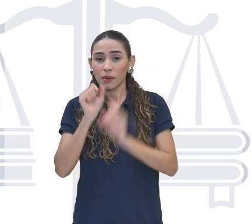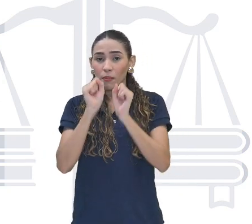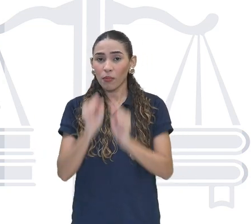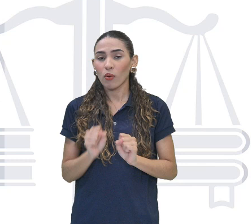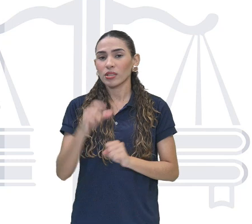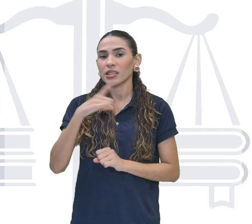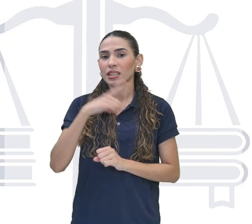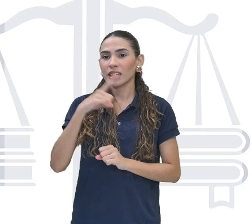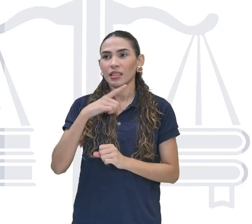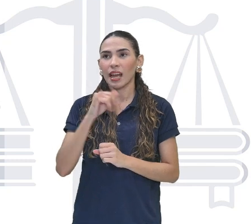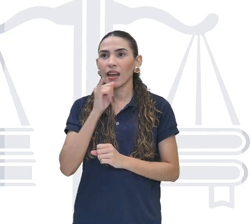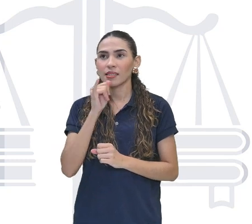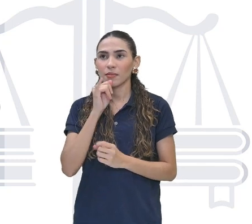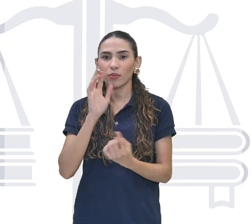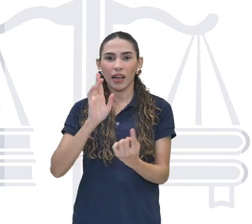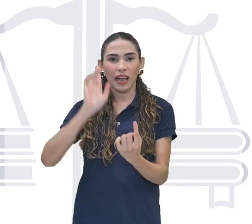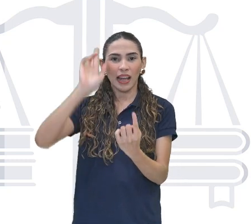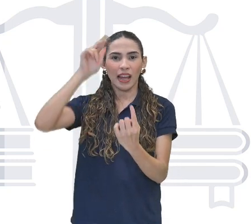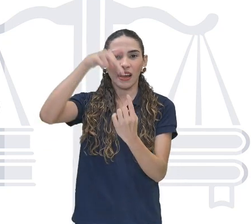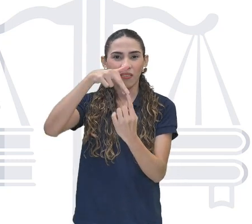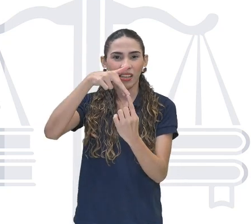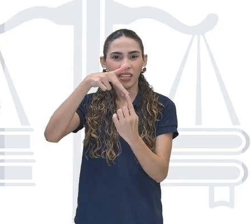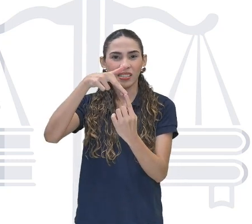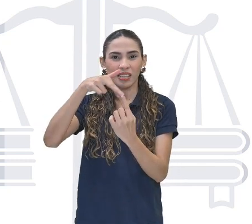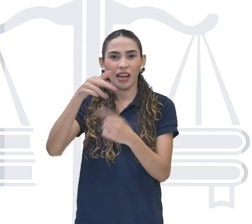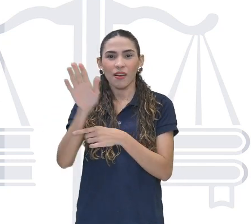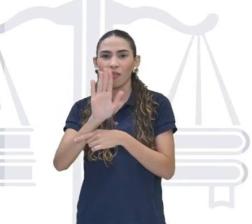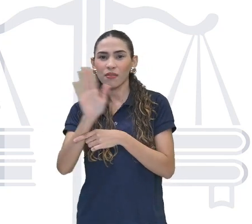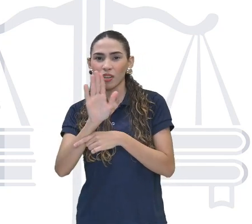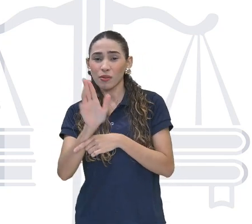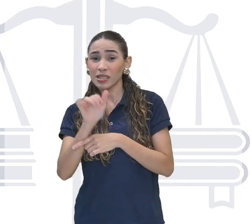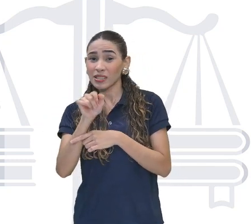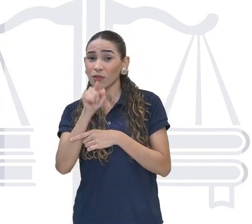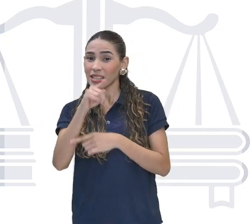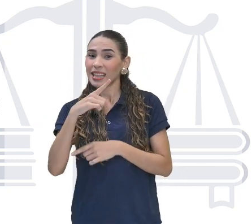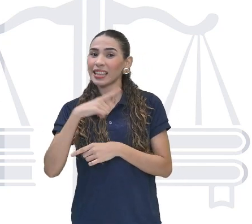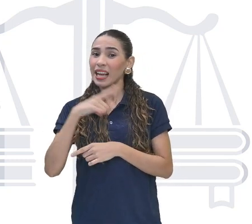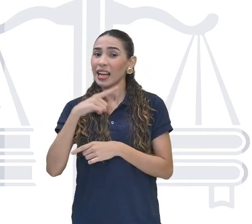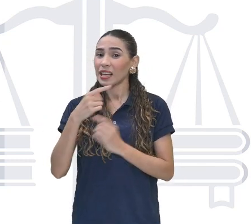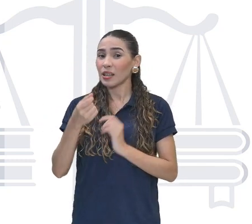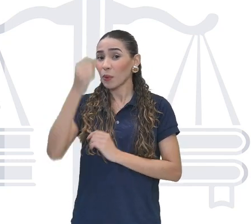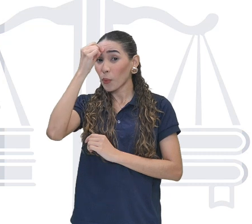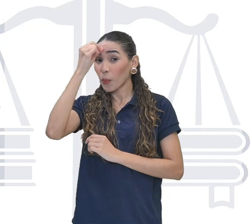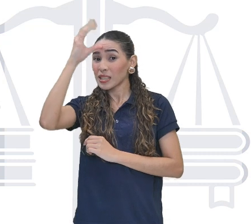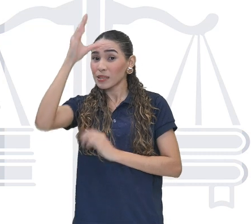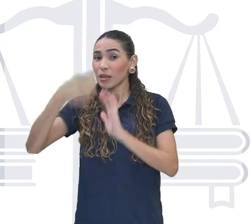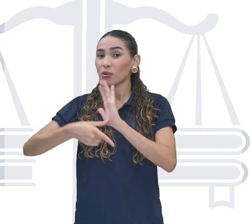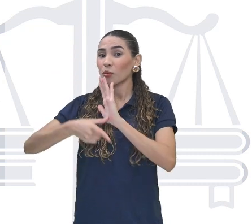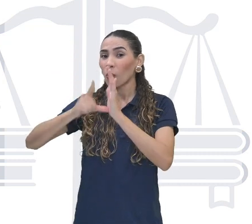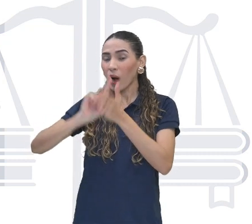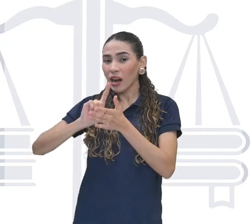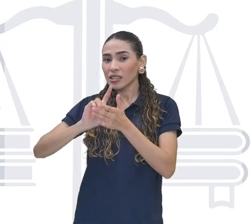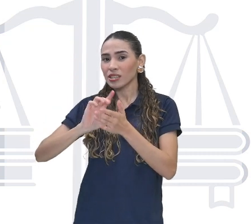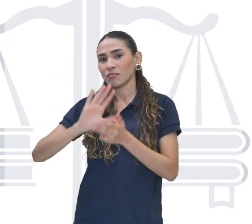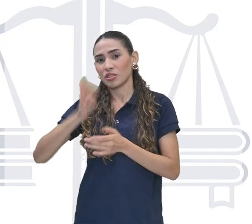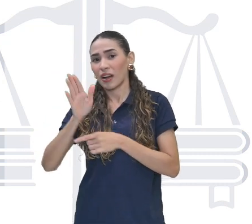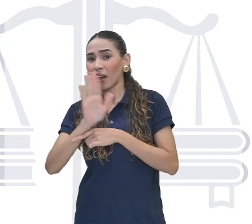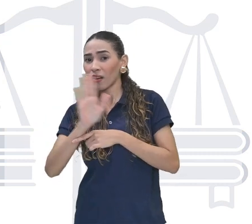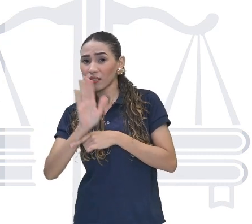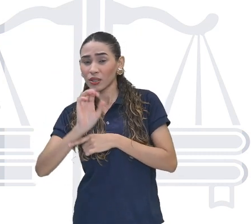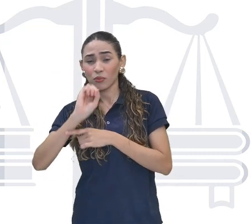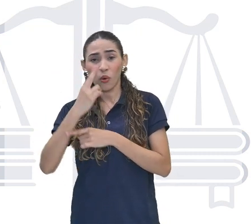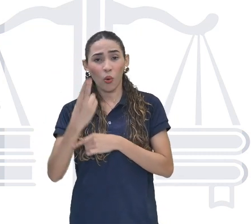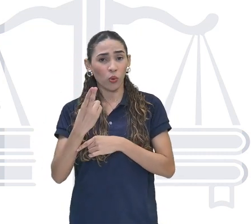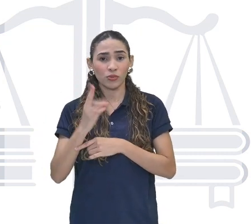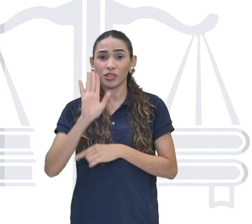uma referência de um determinado filme se você tivesse tido esse conhecimento armazenado, porque em algum momento você